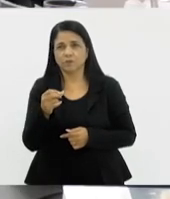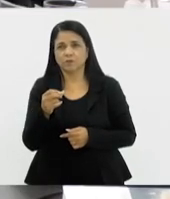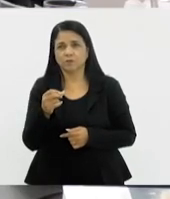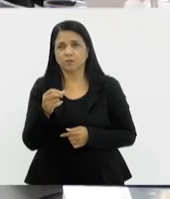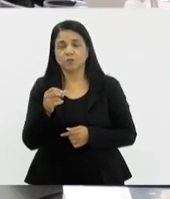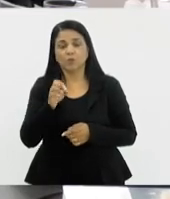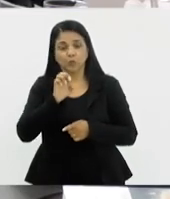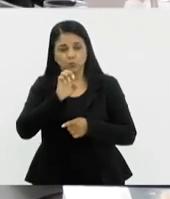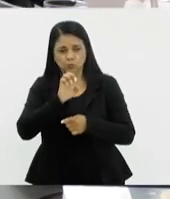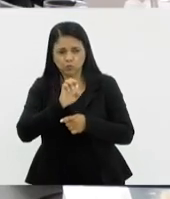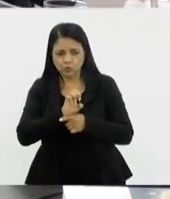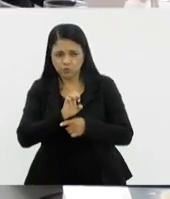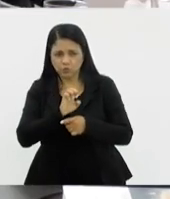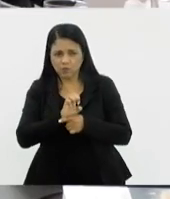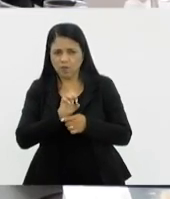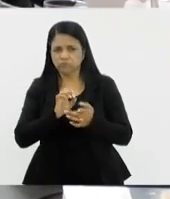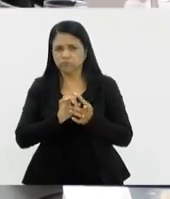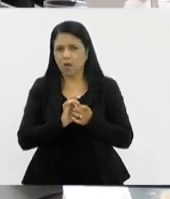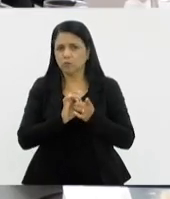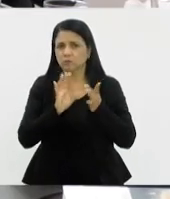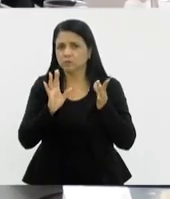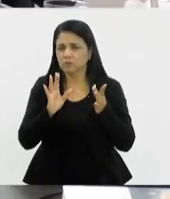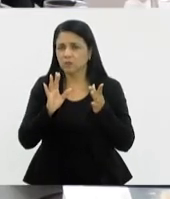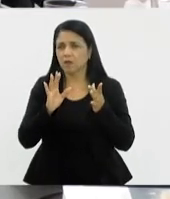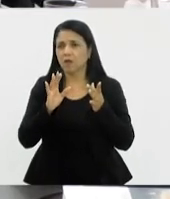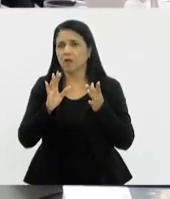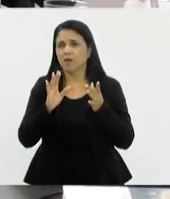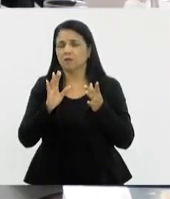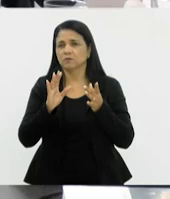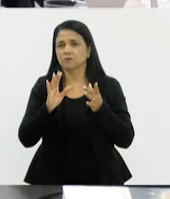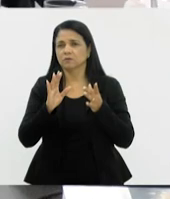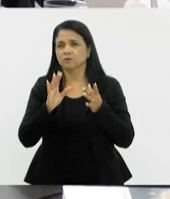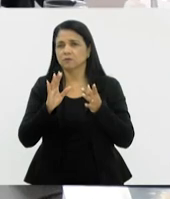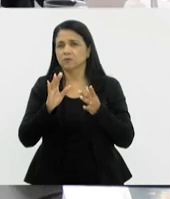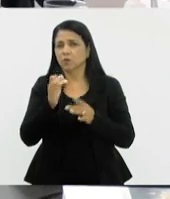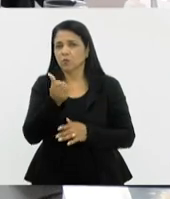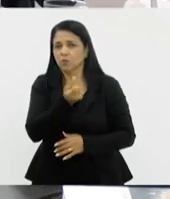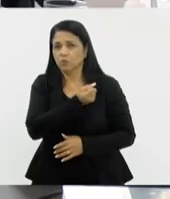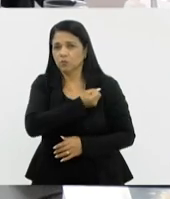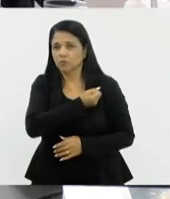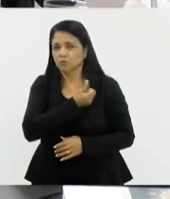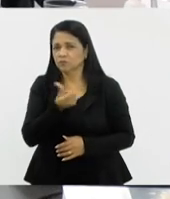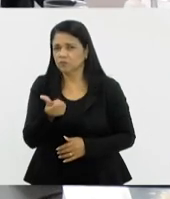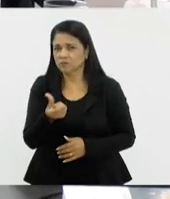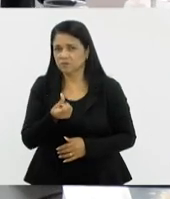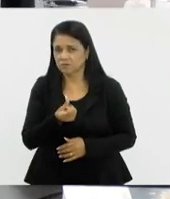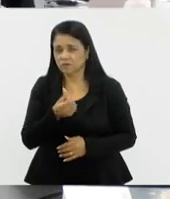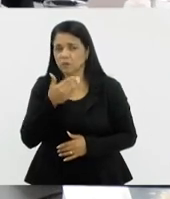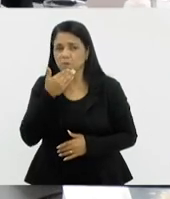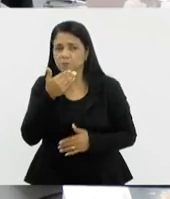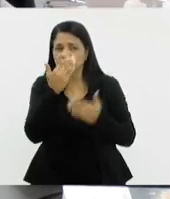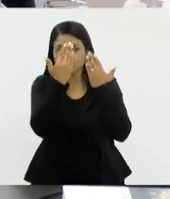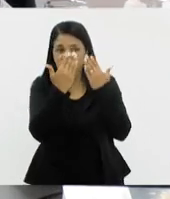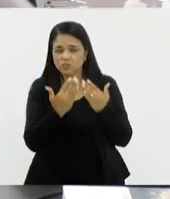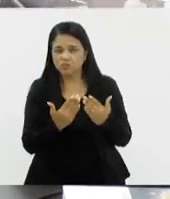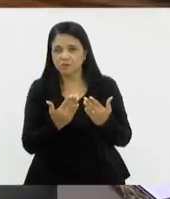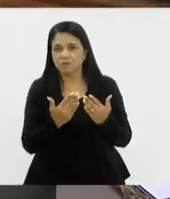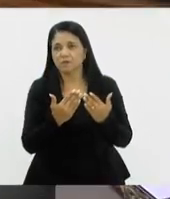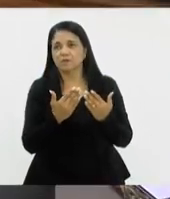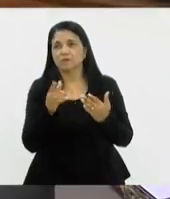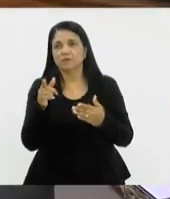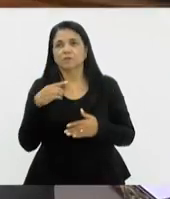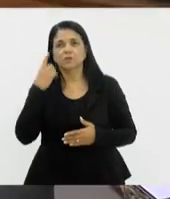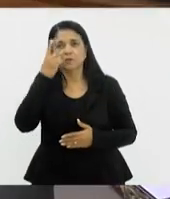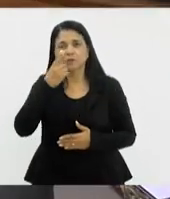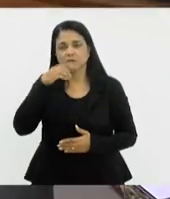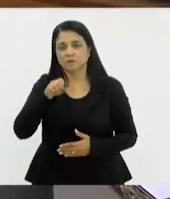o Estado interferir na Estamos discutindo nas refeições. O 16 eu iria ainda. Eu iria pedir vista, presidente. Perfeito. Pedido de vista para o deputado